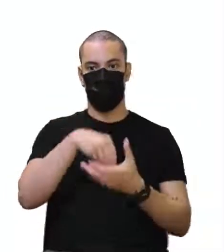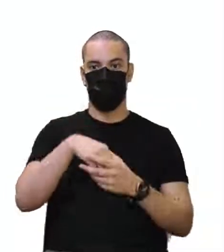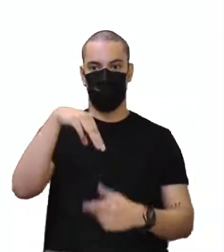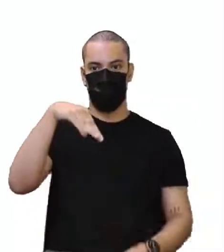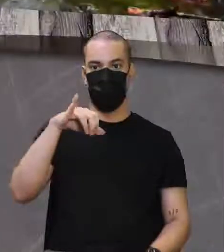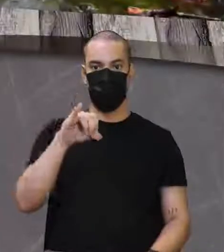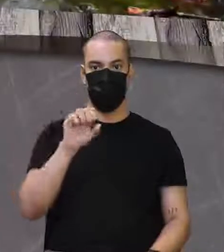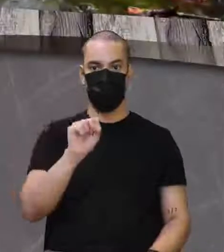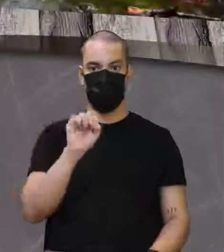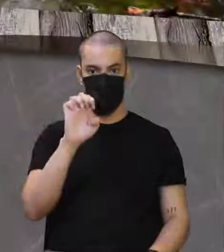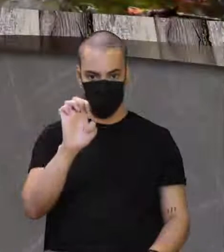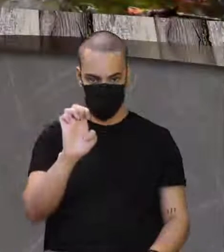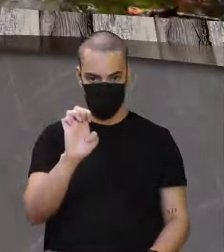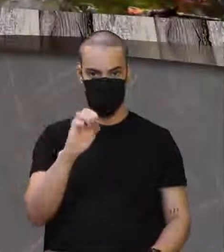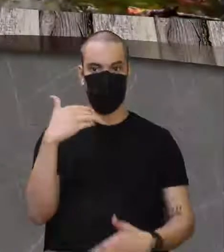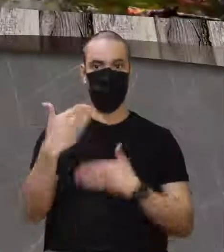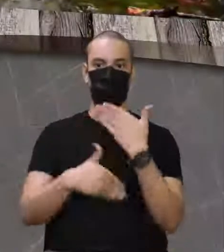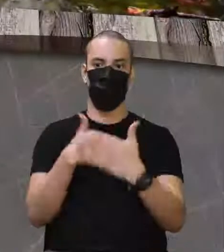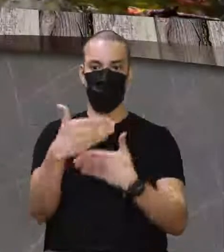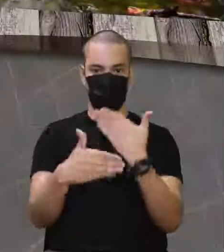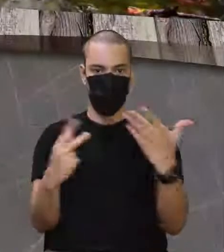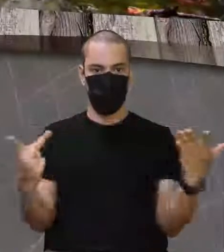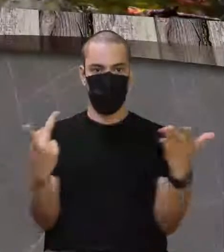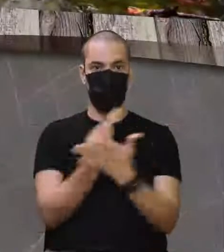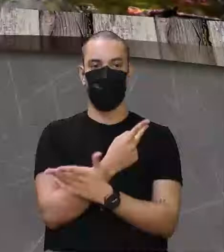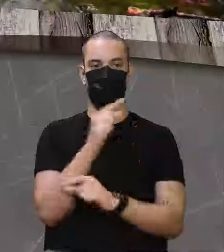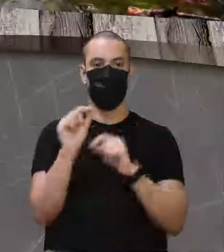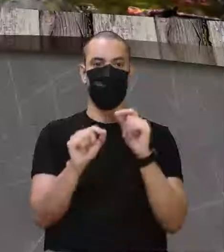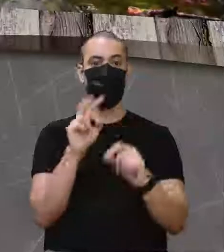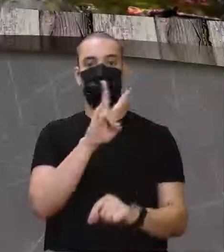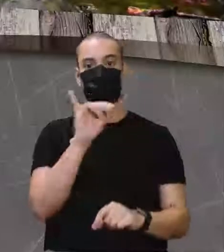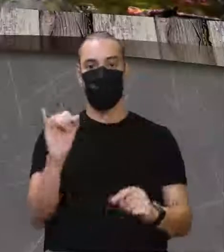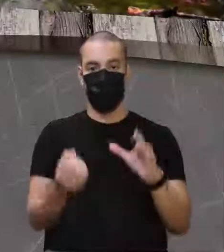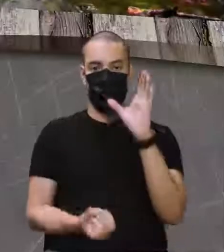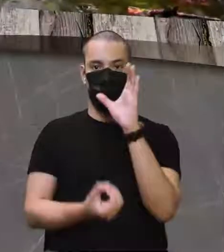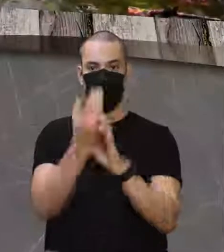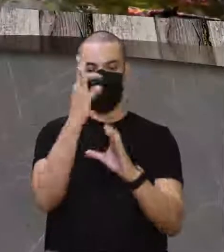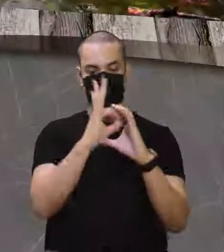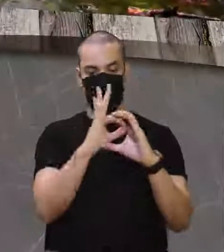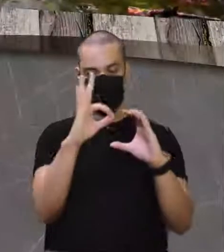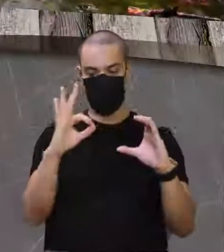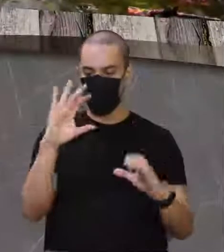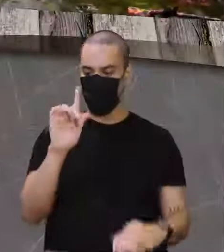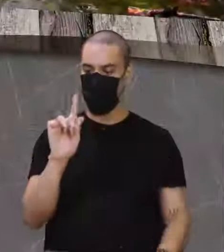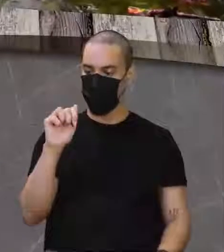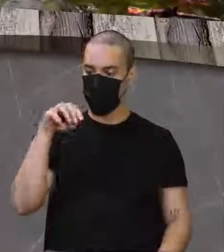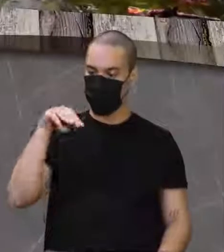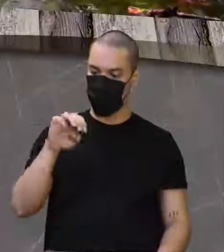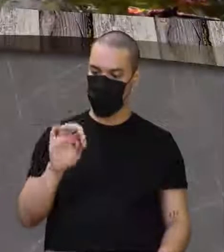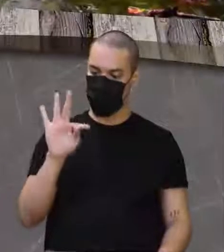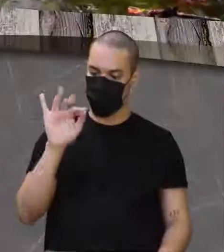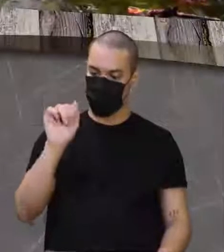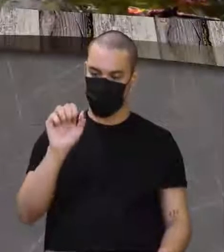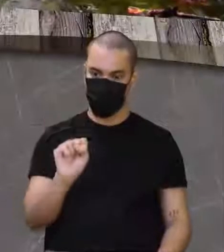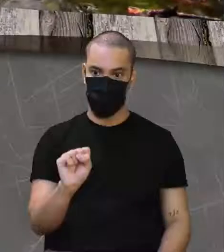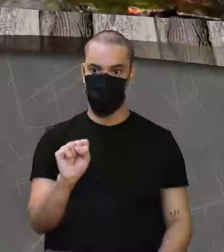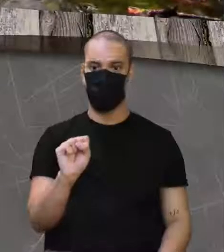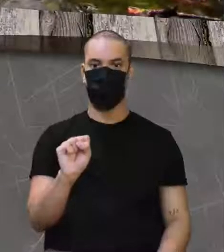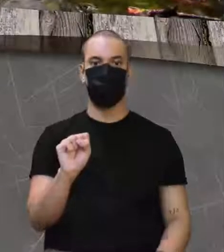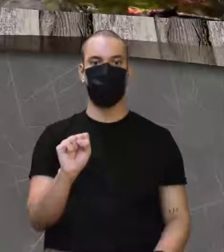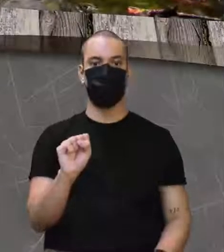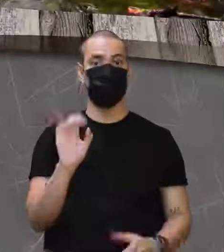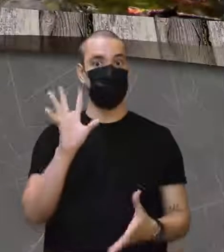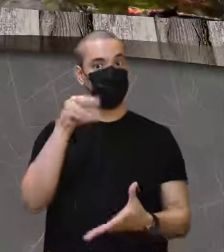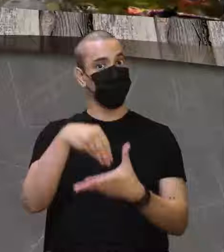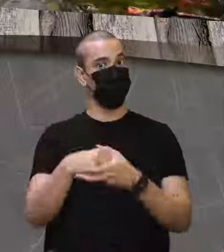aqui para mim. No processo de meiose, eu sei que vai formar nossos gametas, né? Então, no meu organismo, a meiose